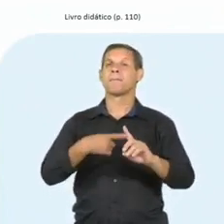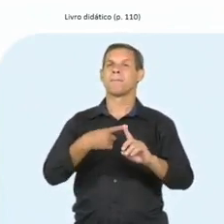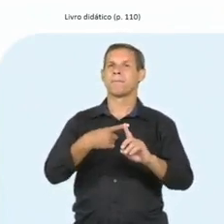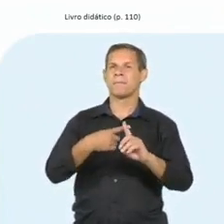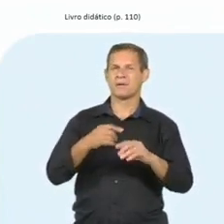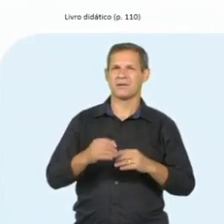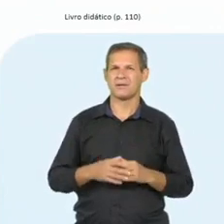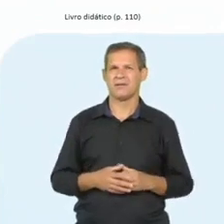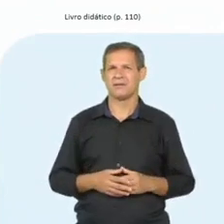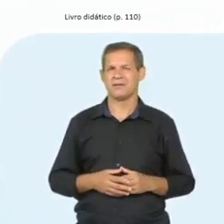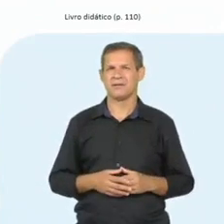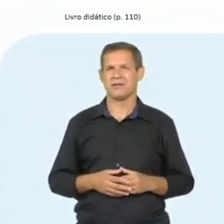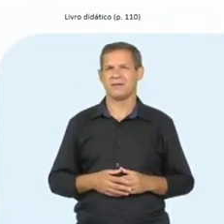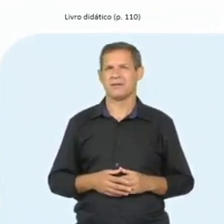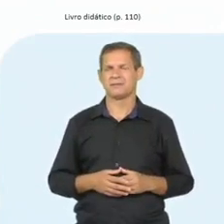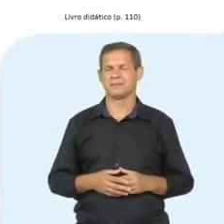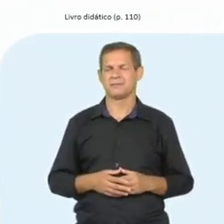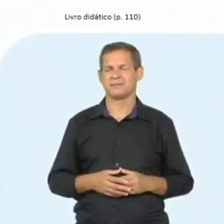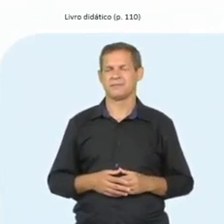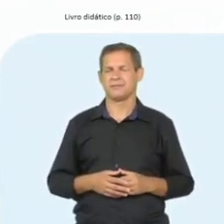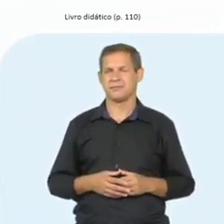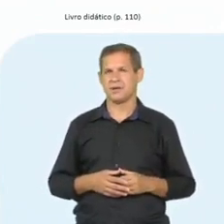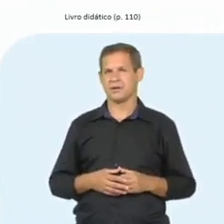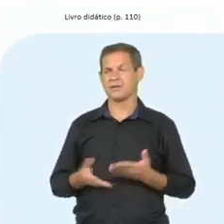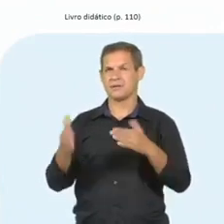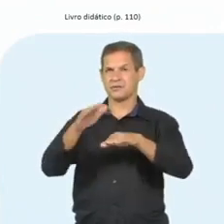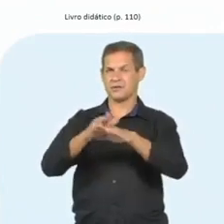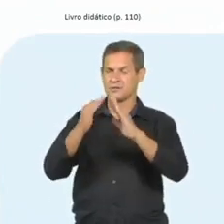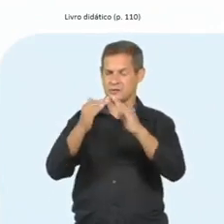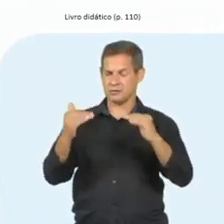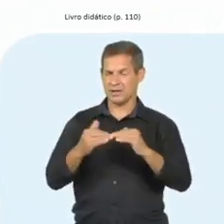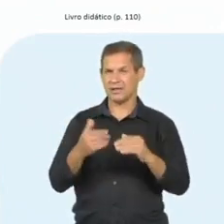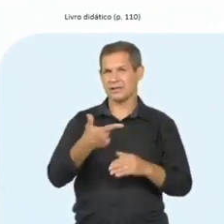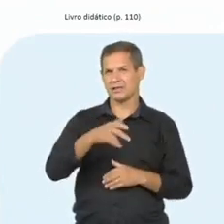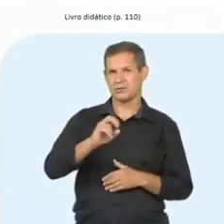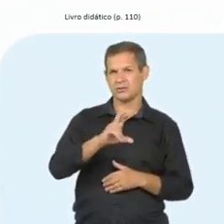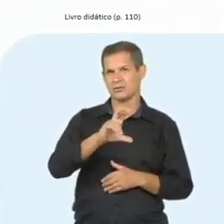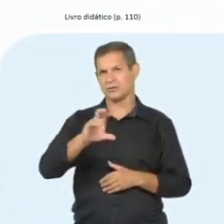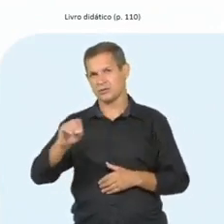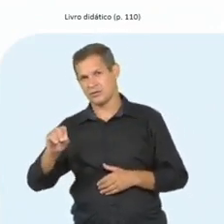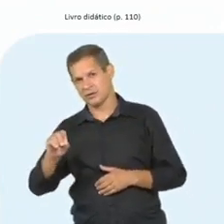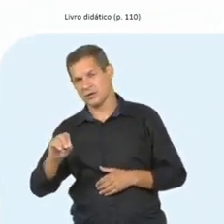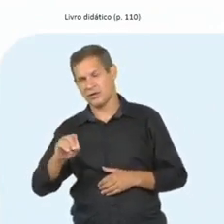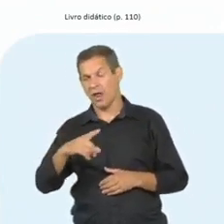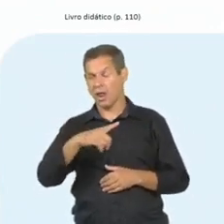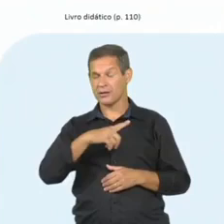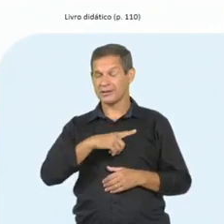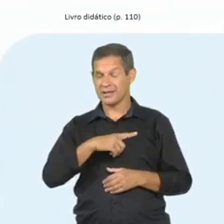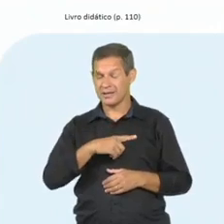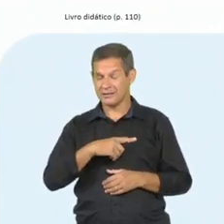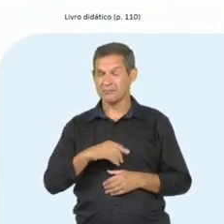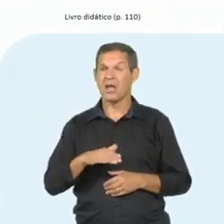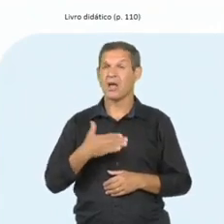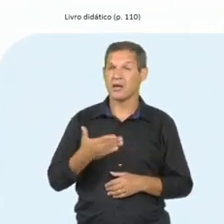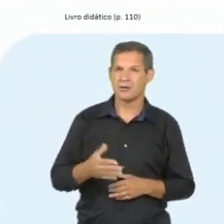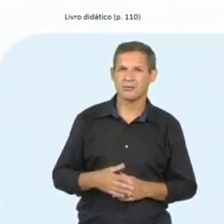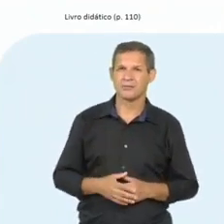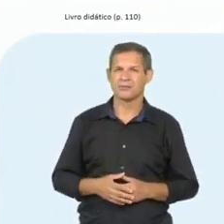né, na parte superior. Em 2050, você tem praticamente...